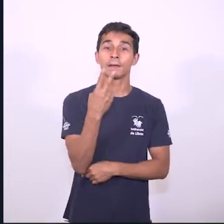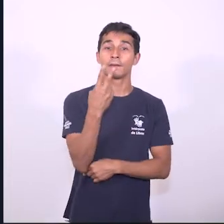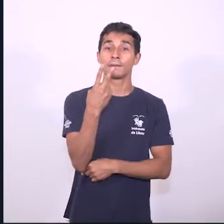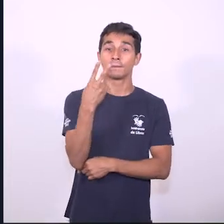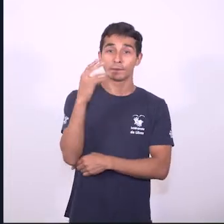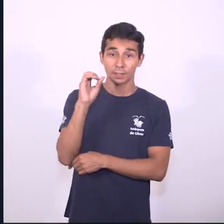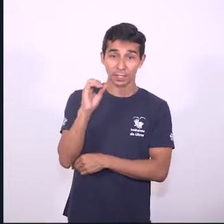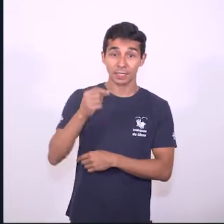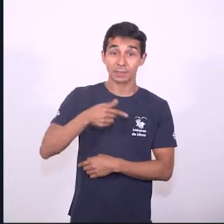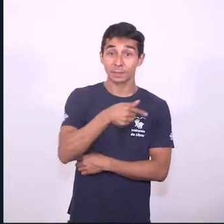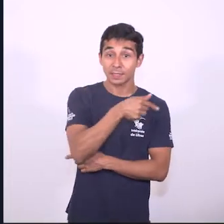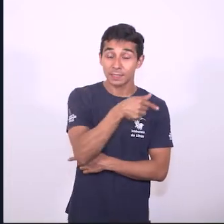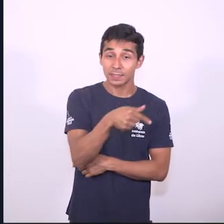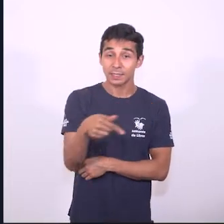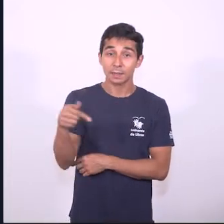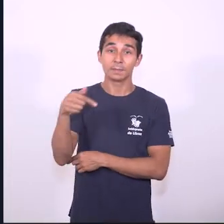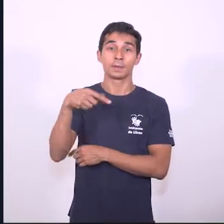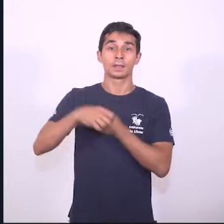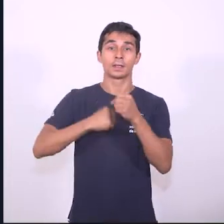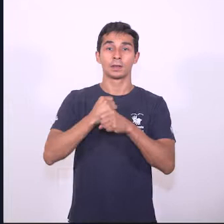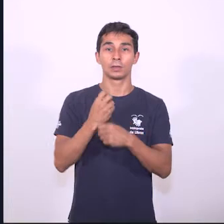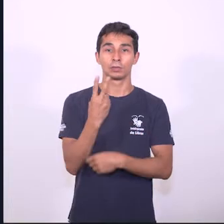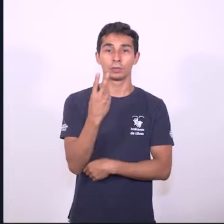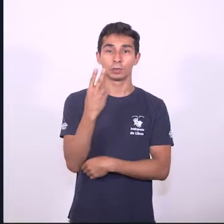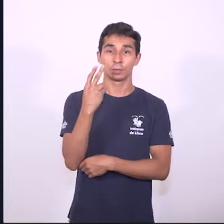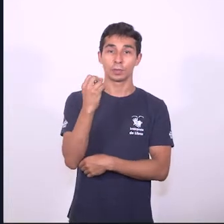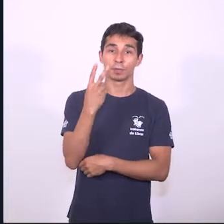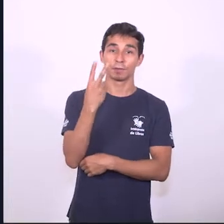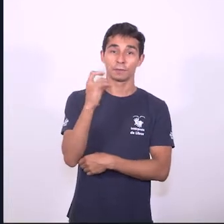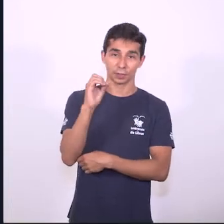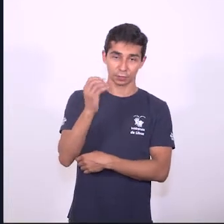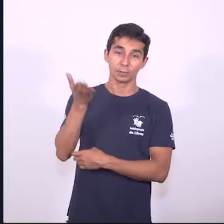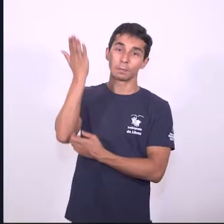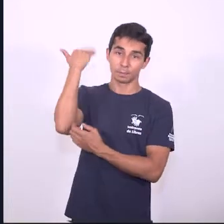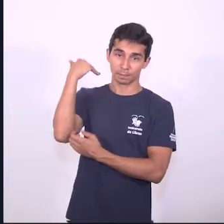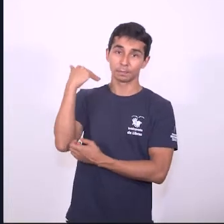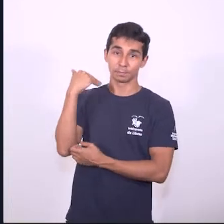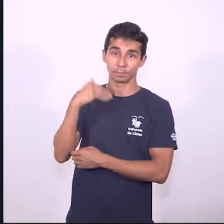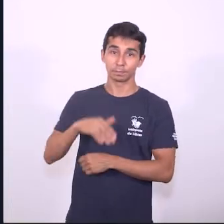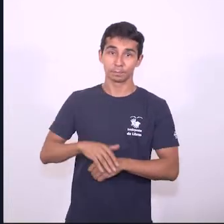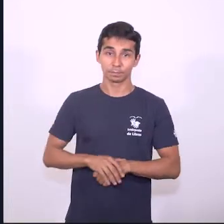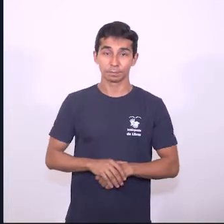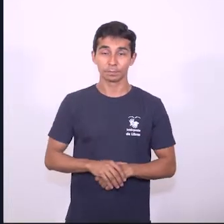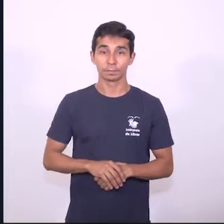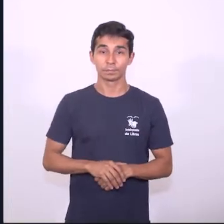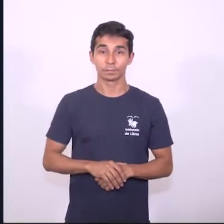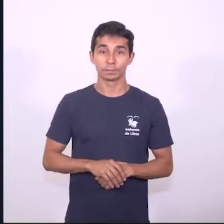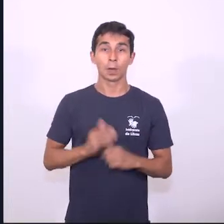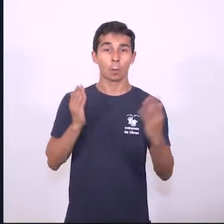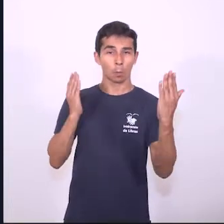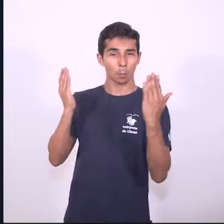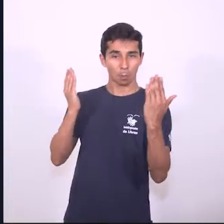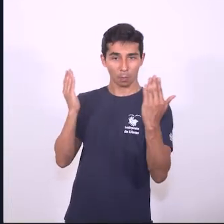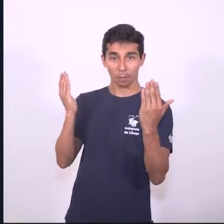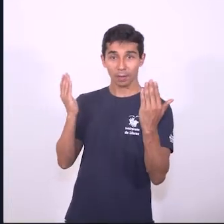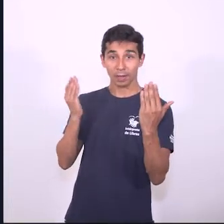nós já ultrapassamos o número de casos que nós tínhamos naquele